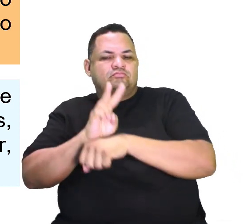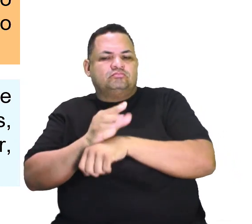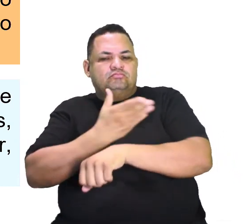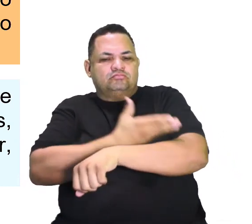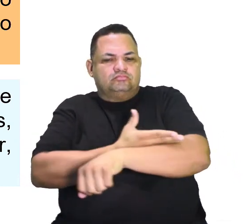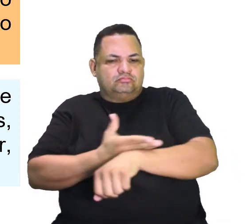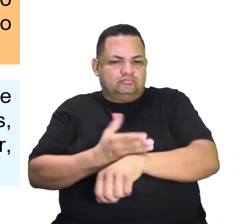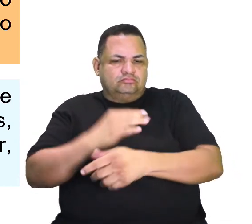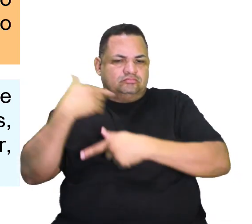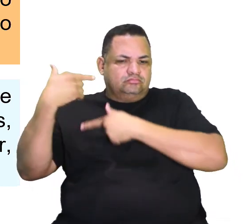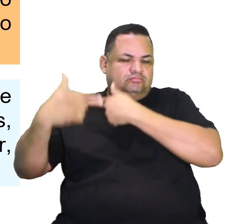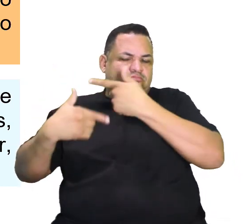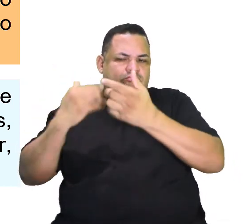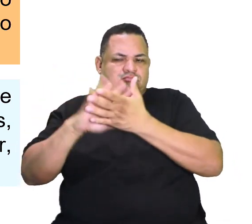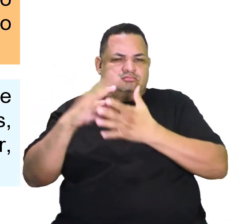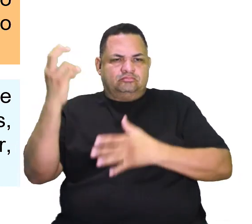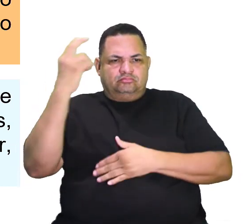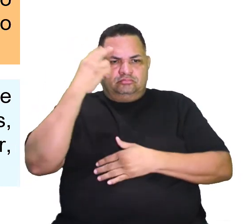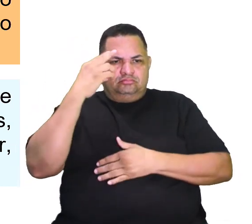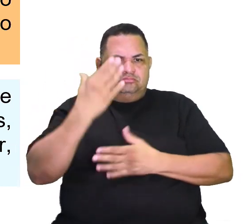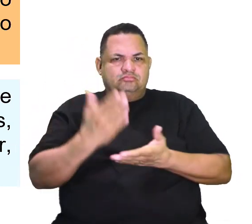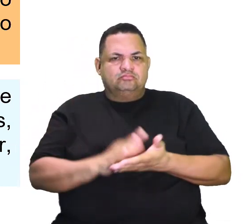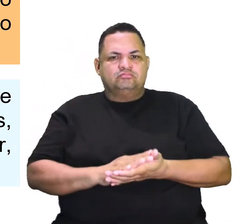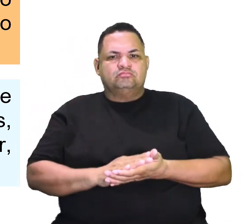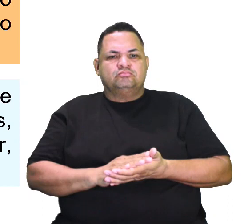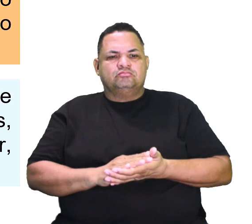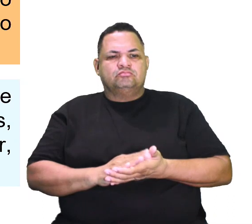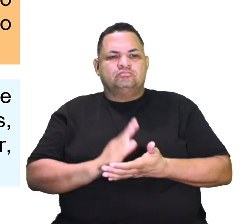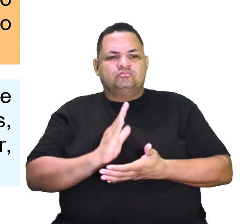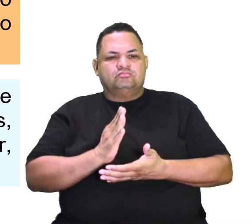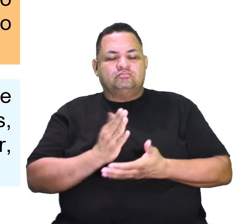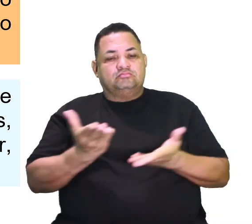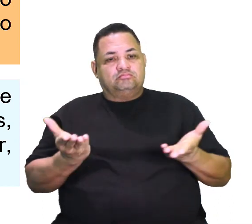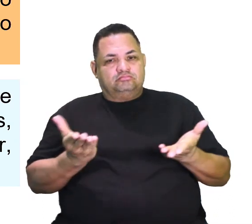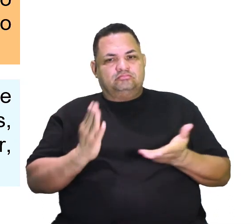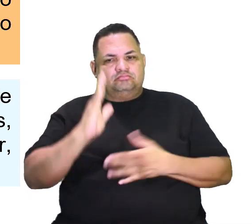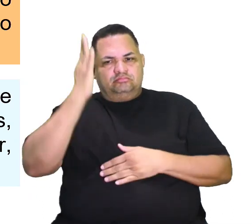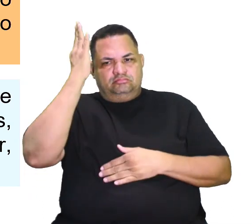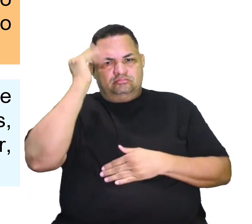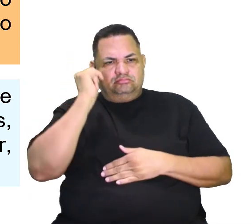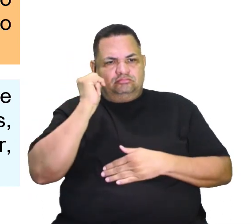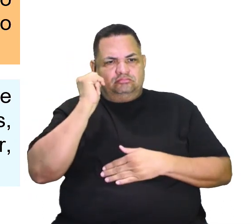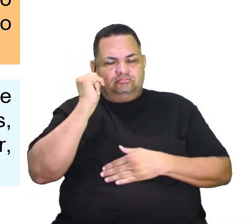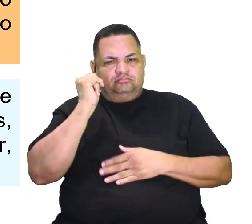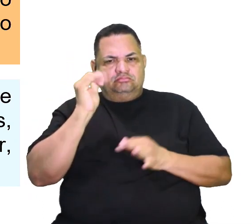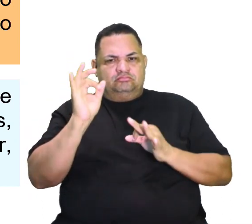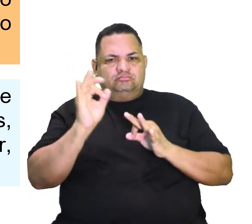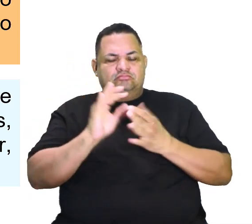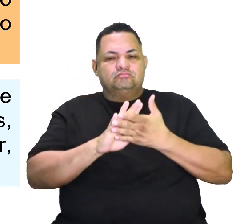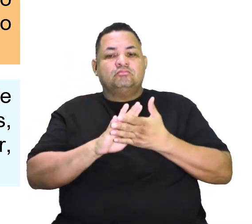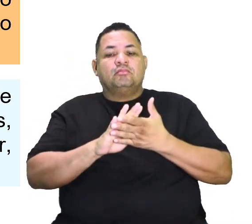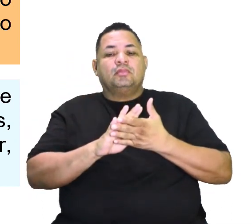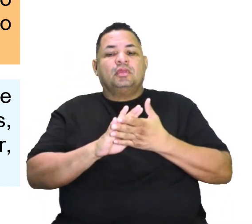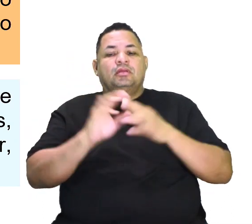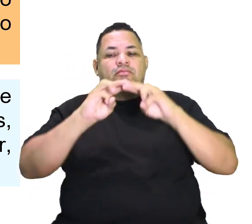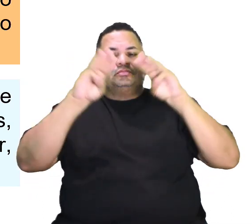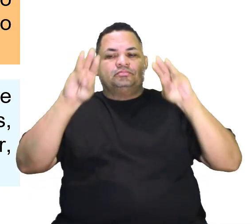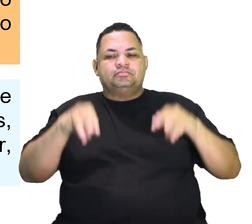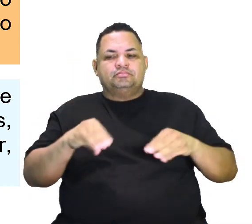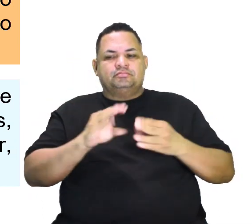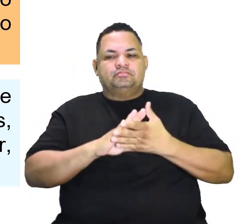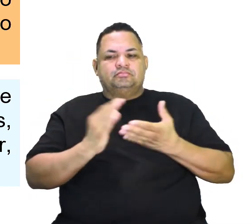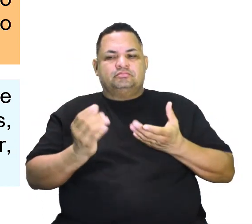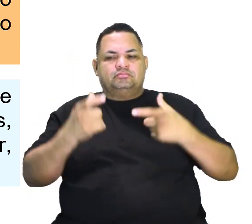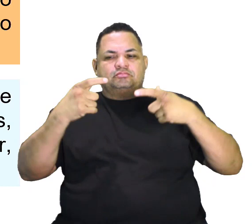tradições de uma cultura? A resposta é sim, né? Vocês já sabem, né, que o museu é